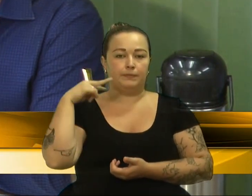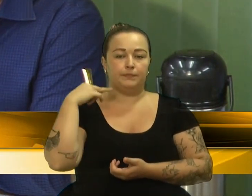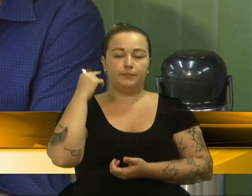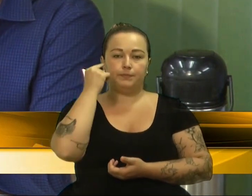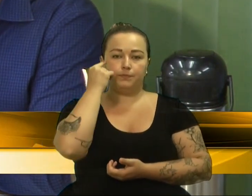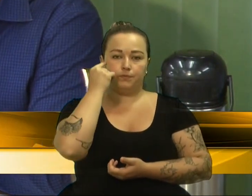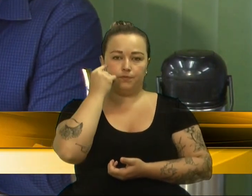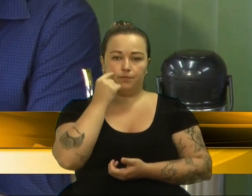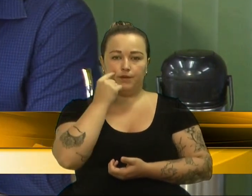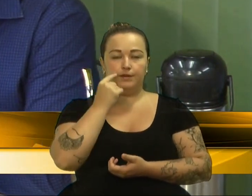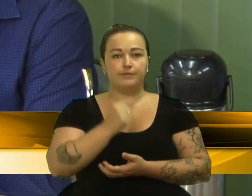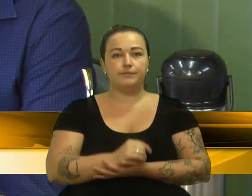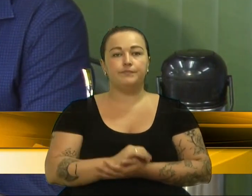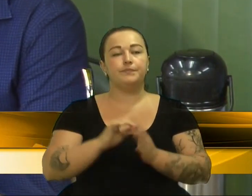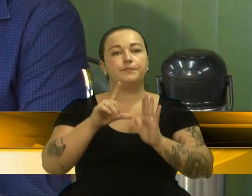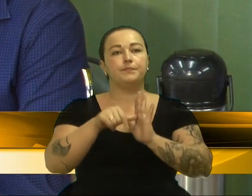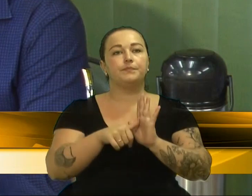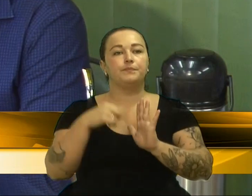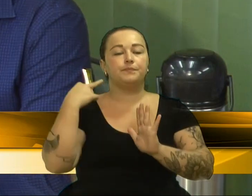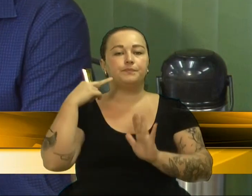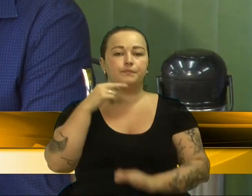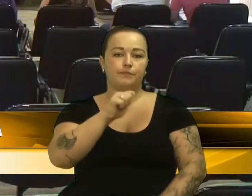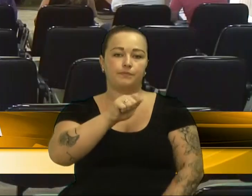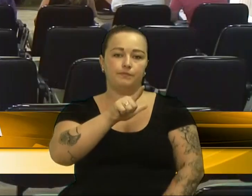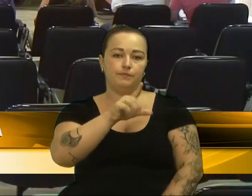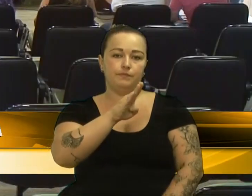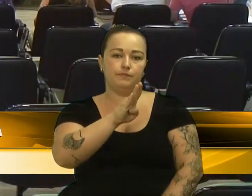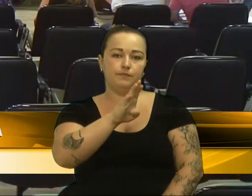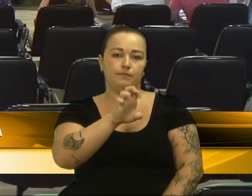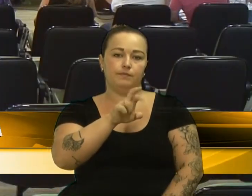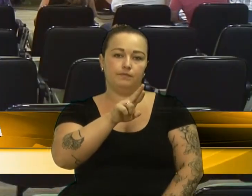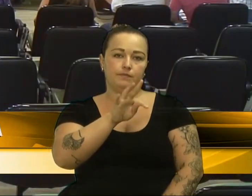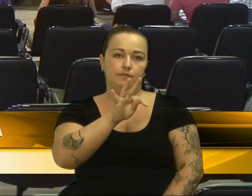Bandeira, depois vereador Alberto Meneguzzi.